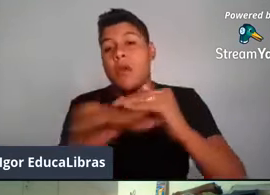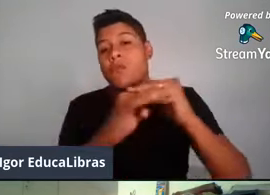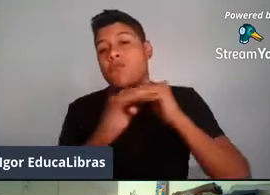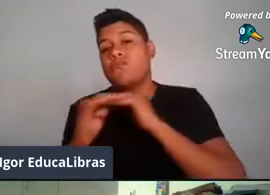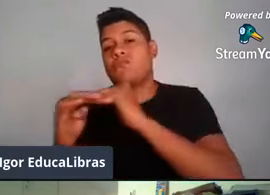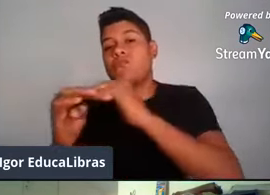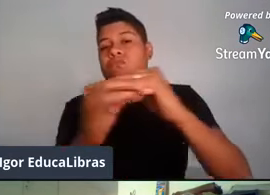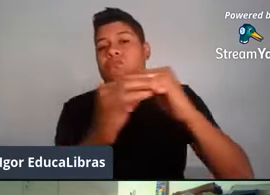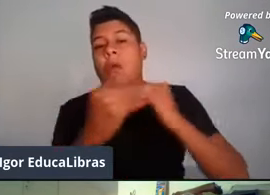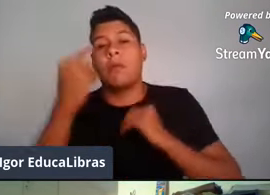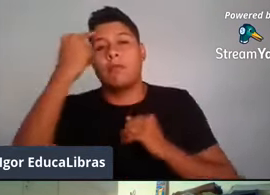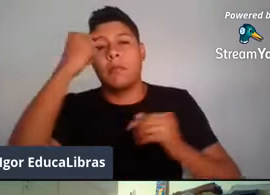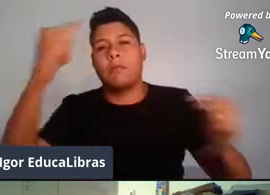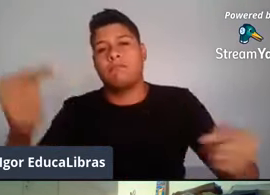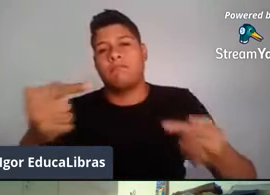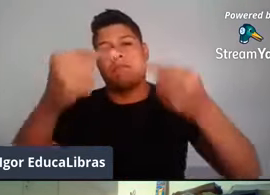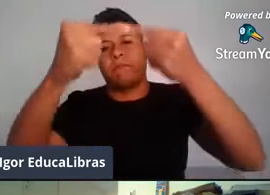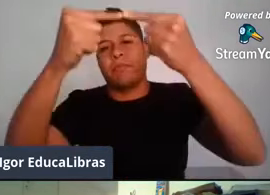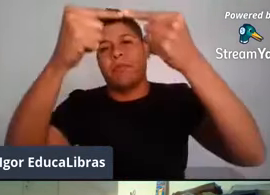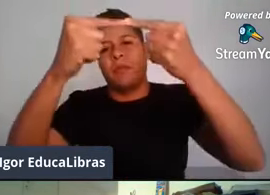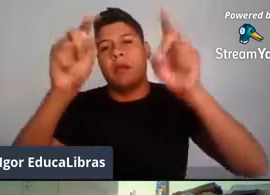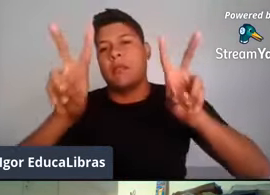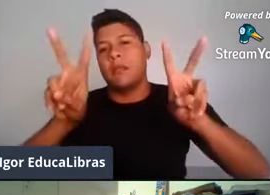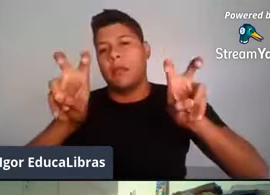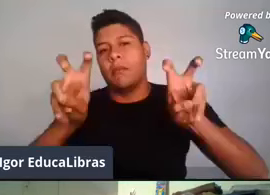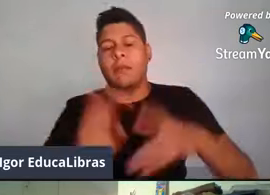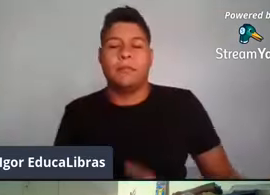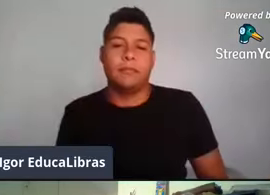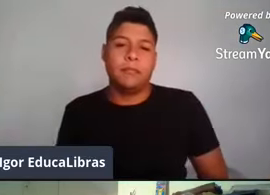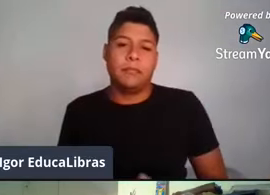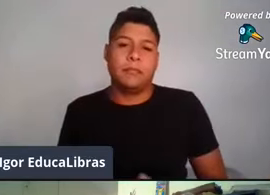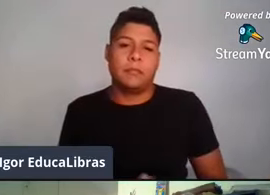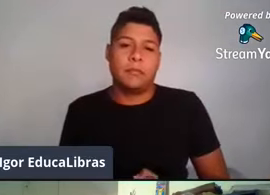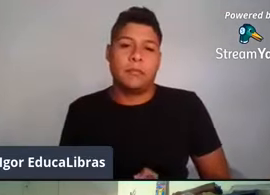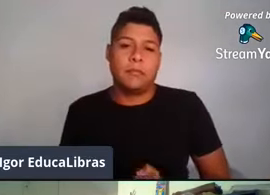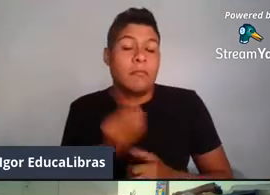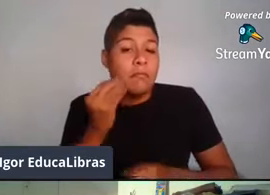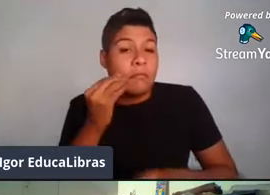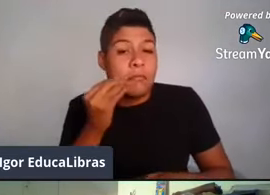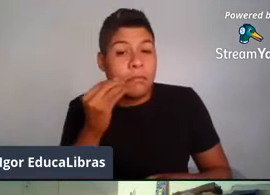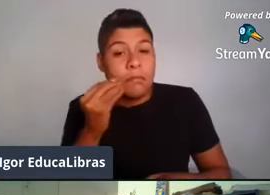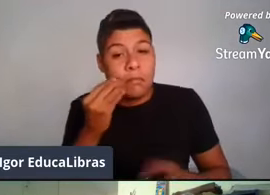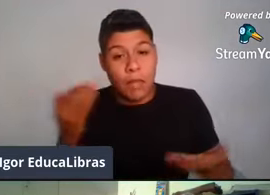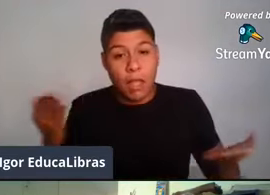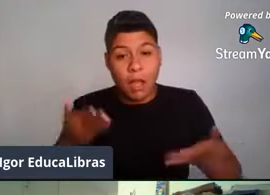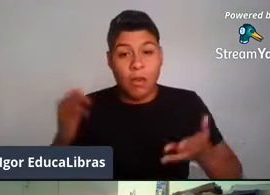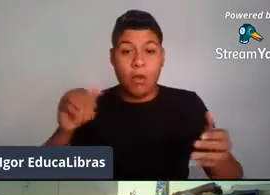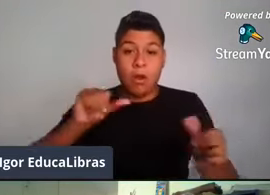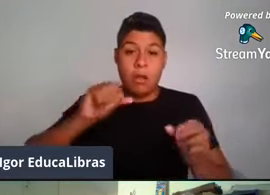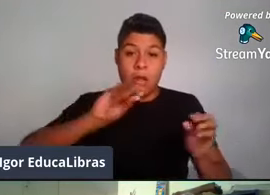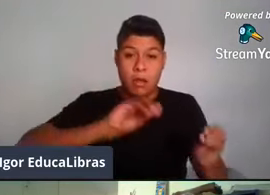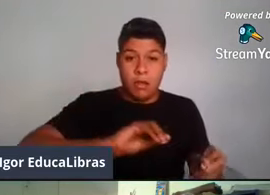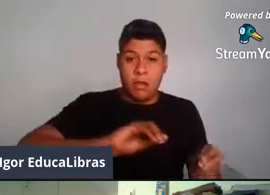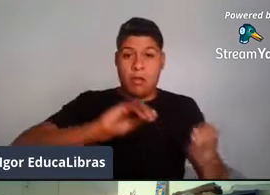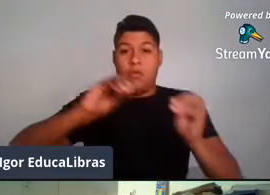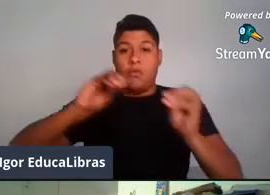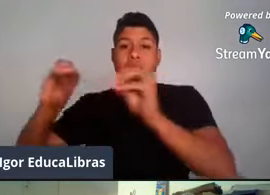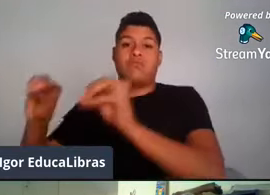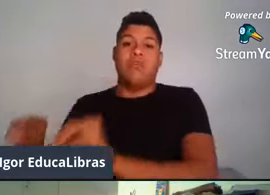pensamento em relação a esse tema, né? Ocasionalmente, agora, eu mudei de área,